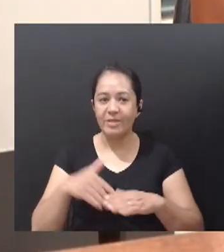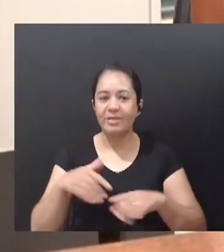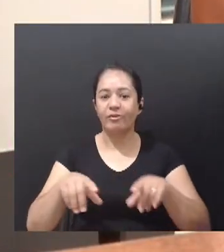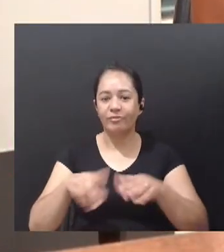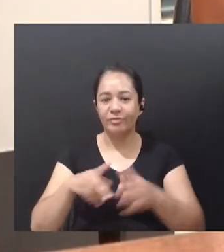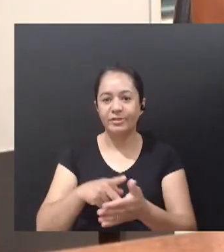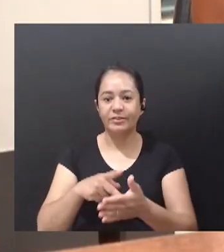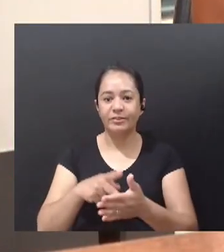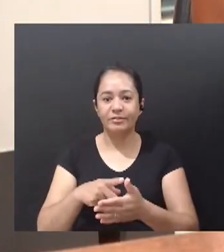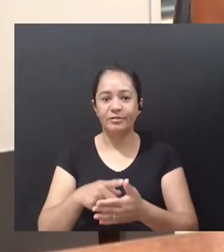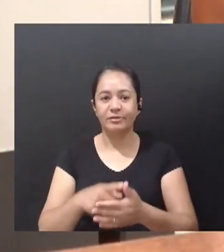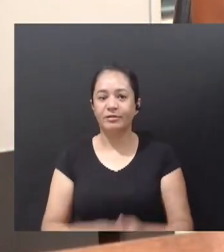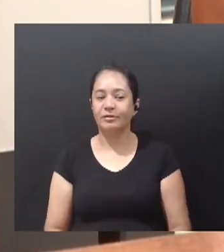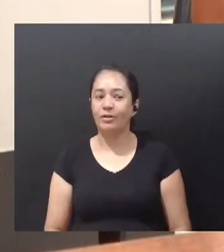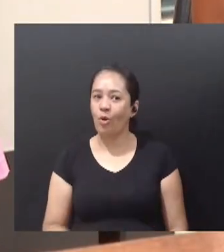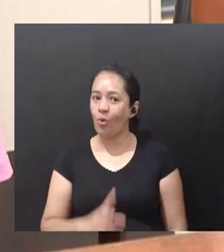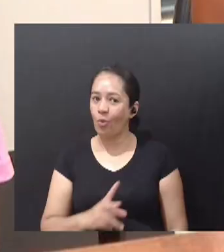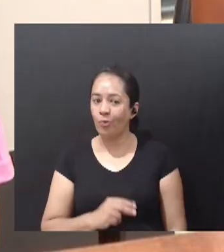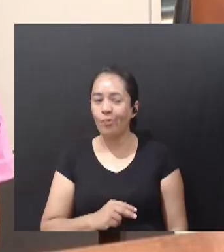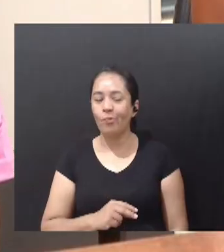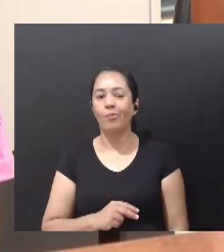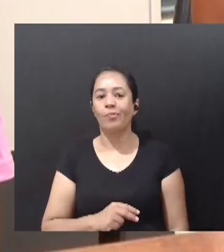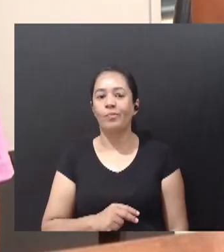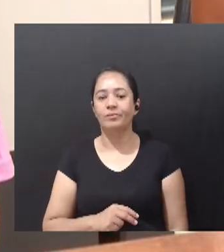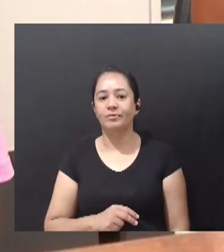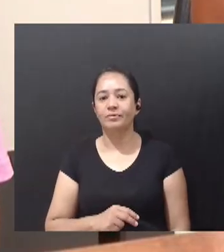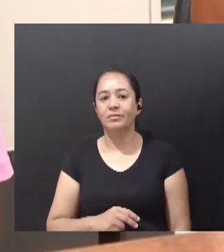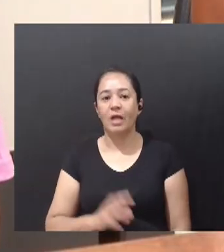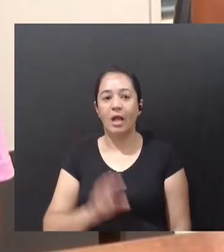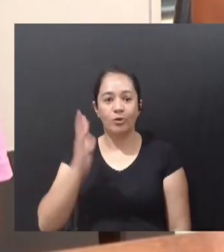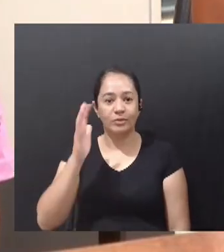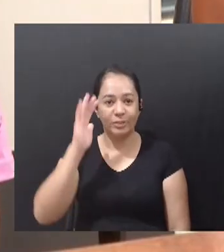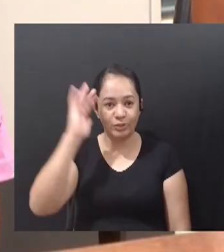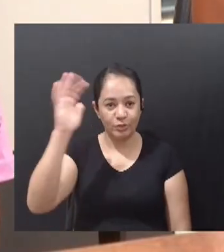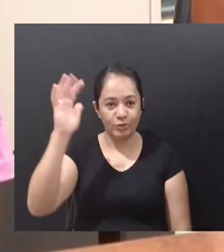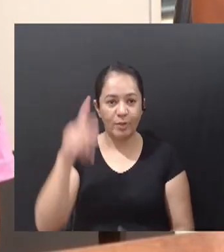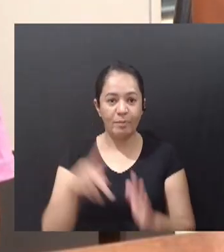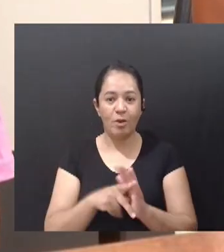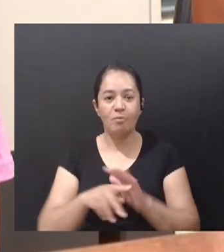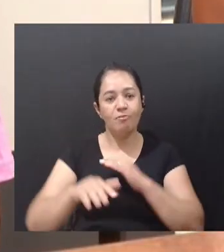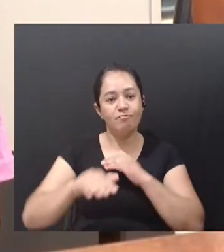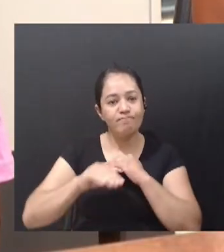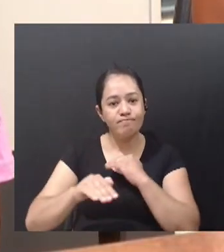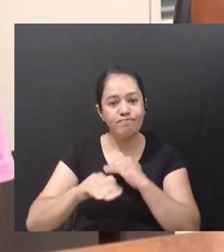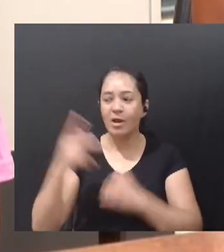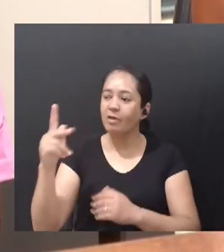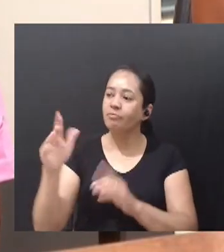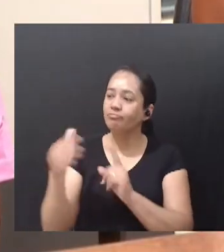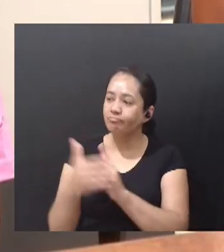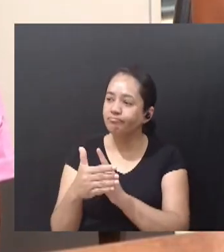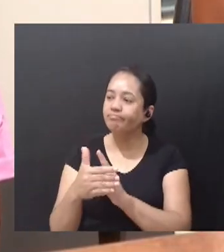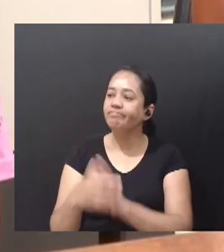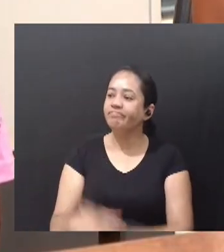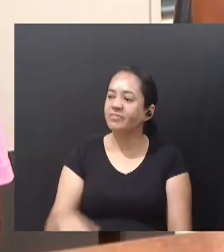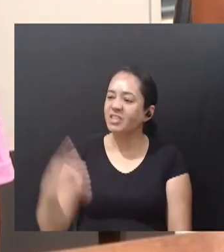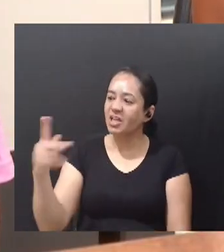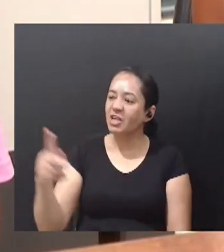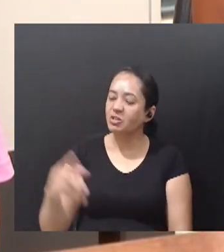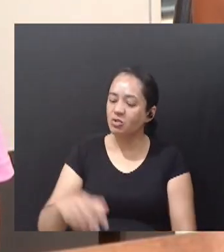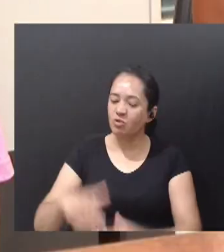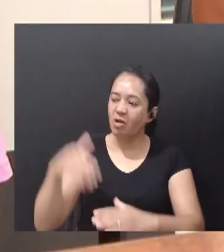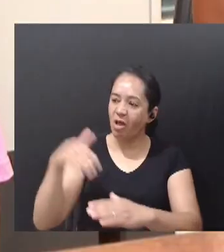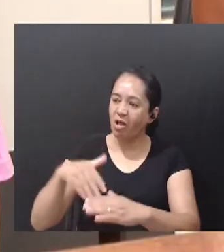muito louco, é a realização de um sonho do hip hop, a sua candidatura, mano. A sua eleição, a